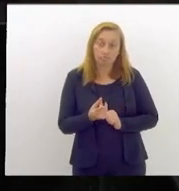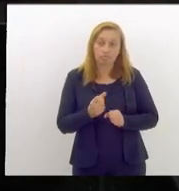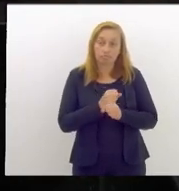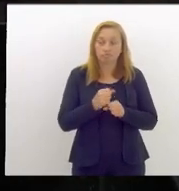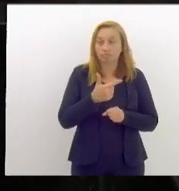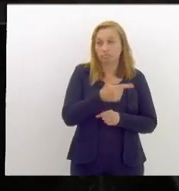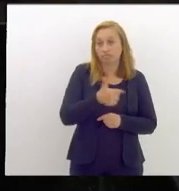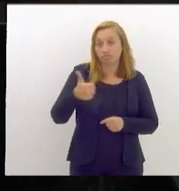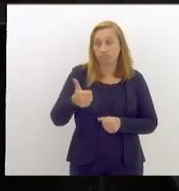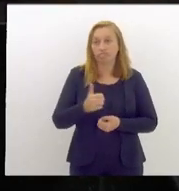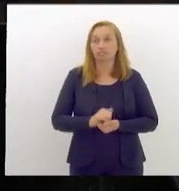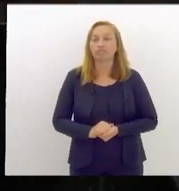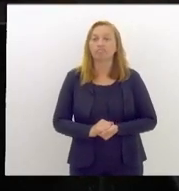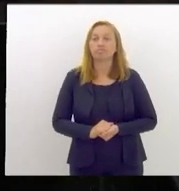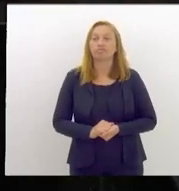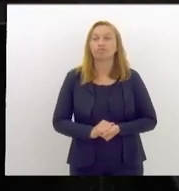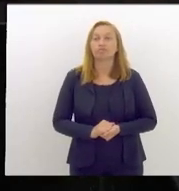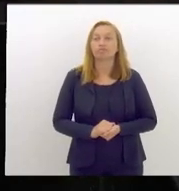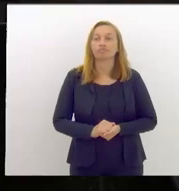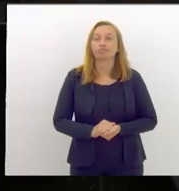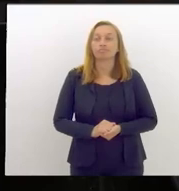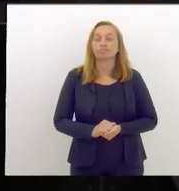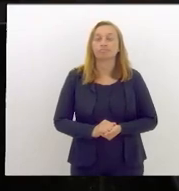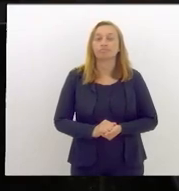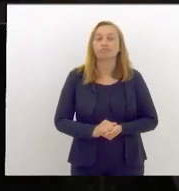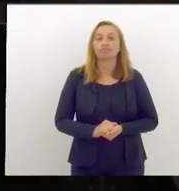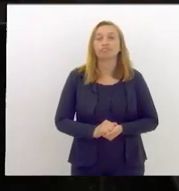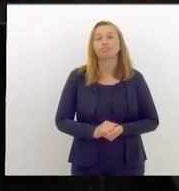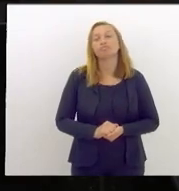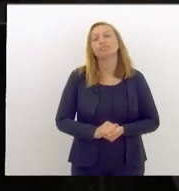21 apesar